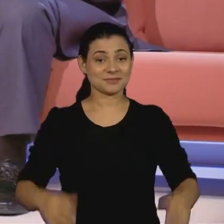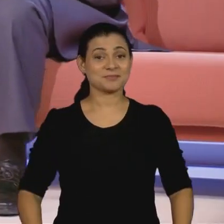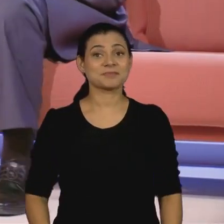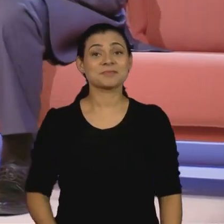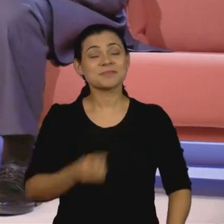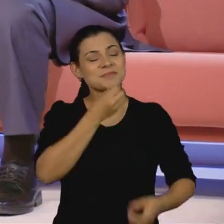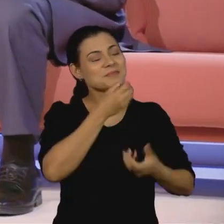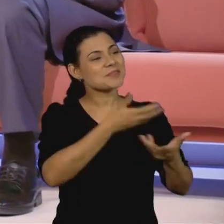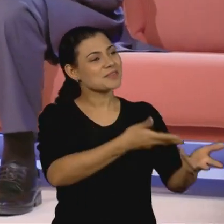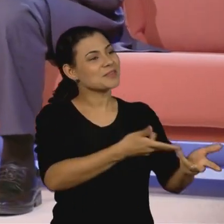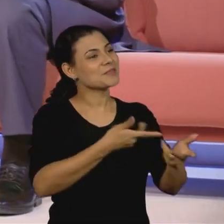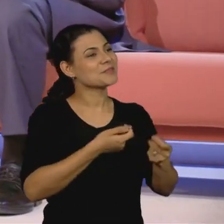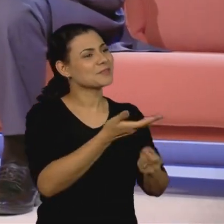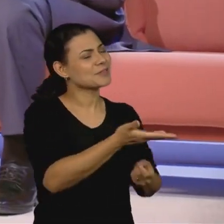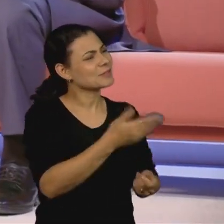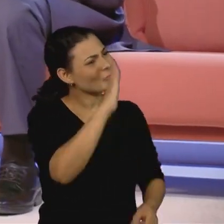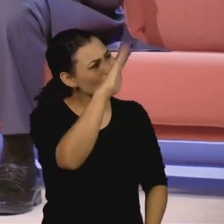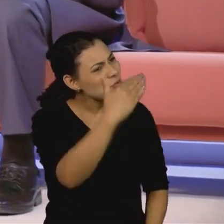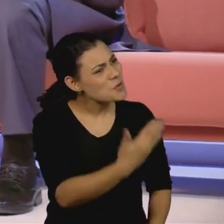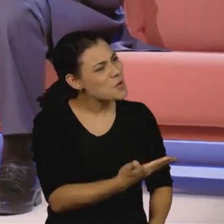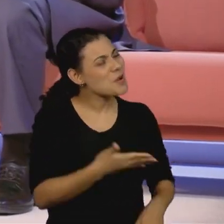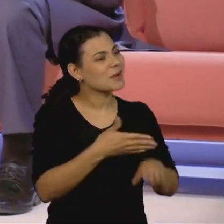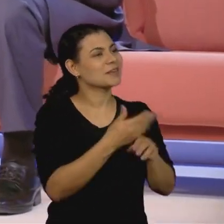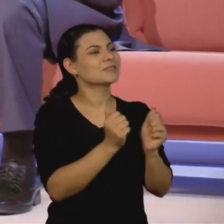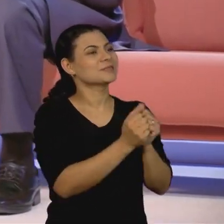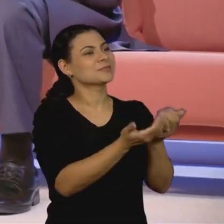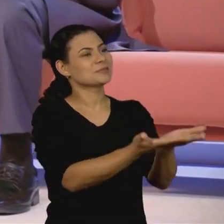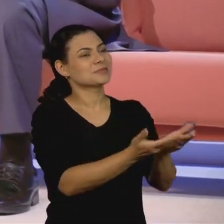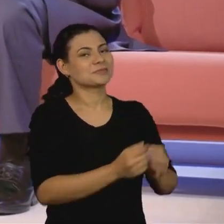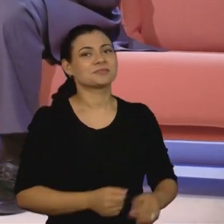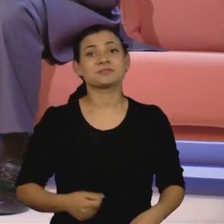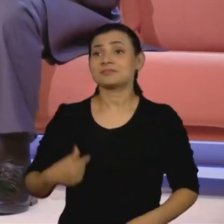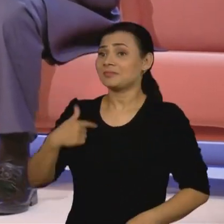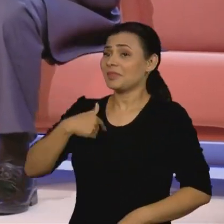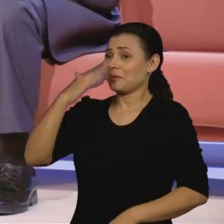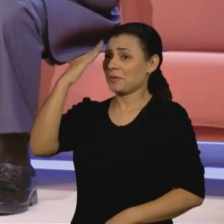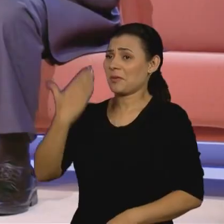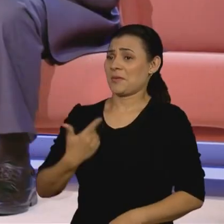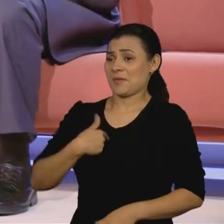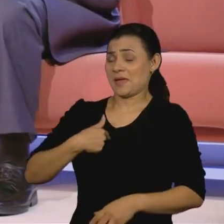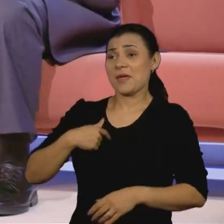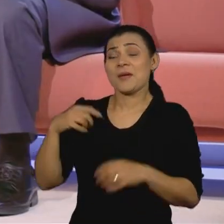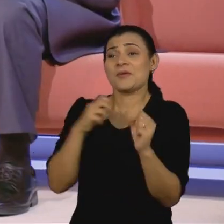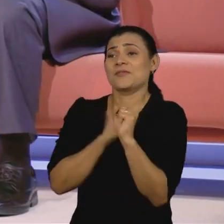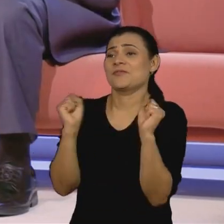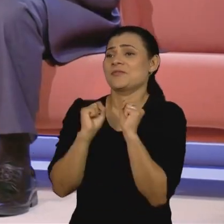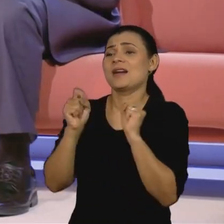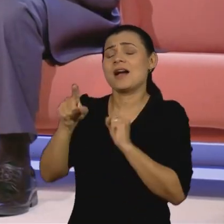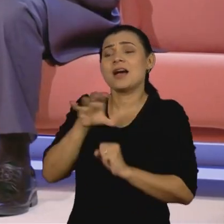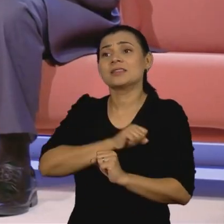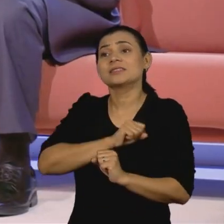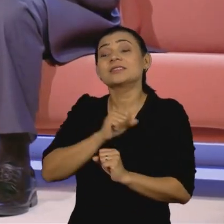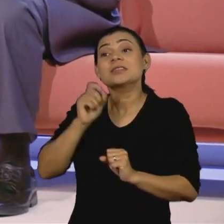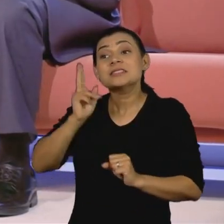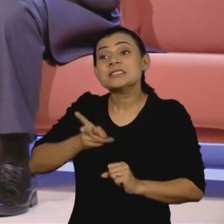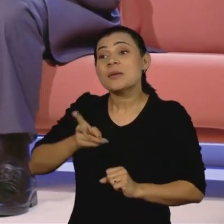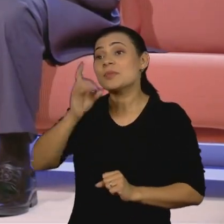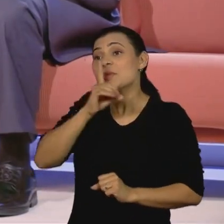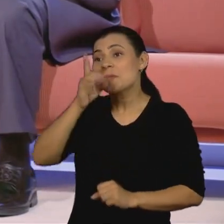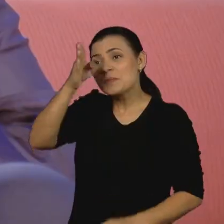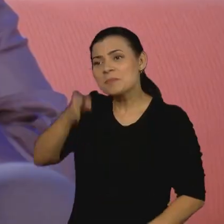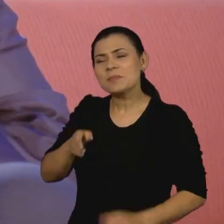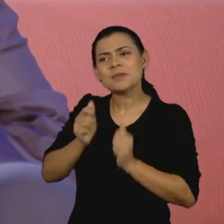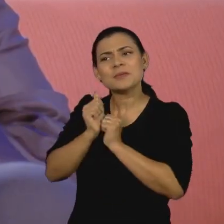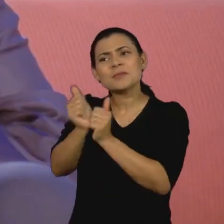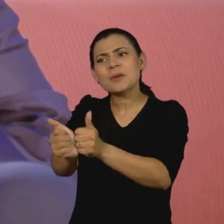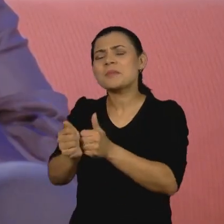Seja bem-vindo, ministro. Que honra te receber aqui. A honra é minha. Eu sou seu fã, leio tuas colunas todo domingo,